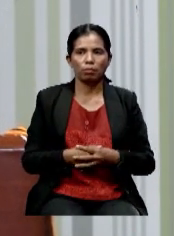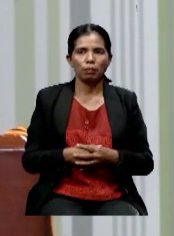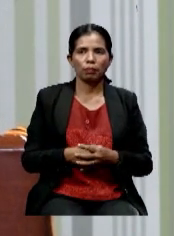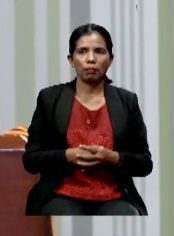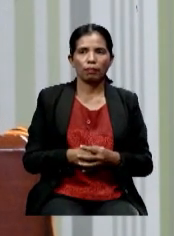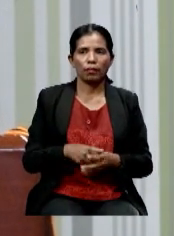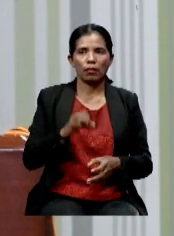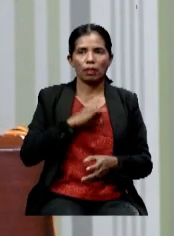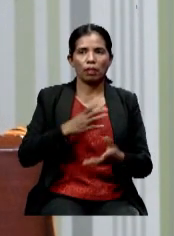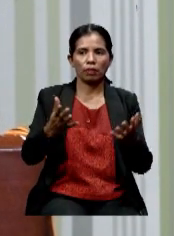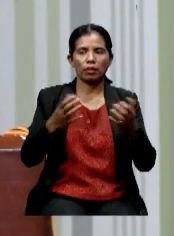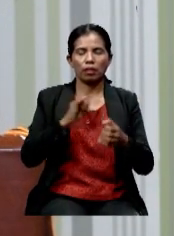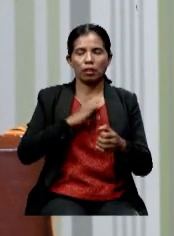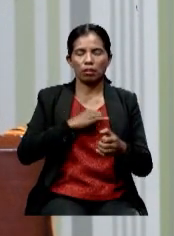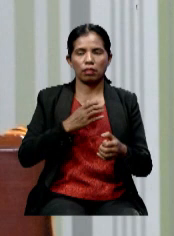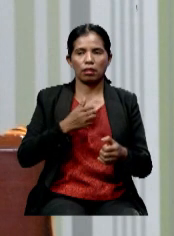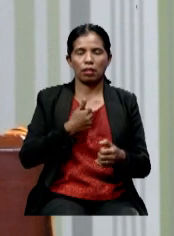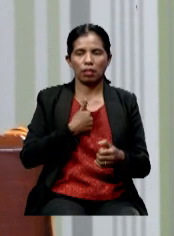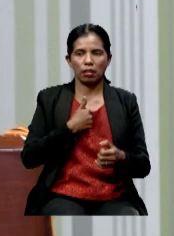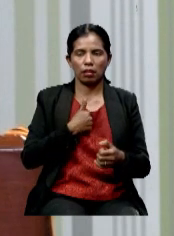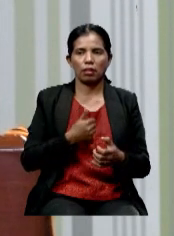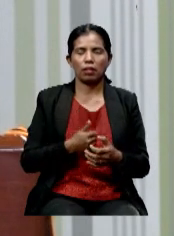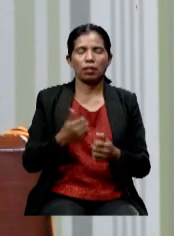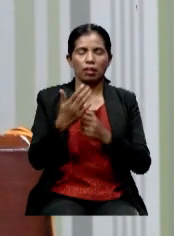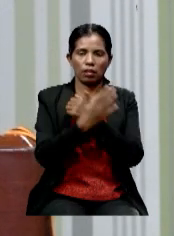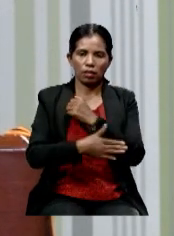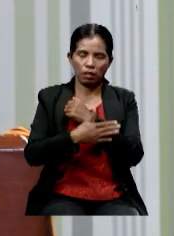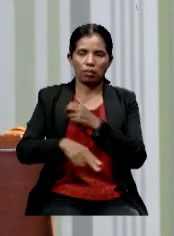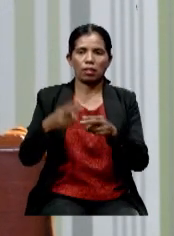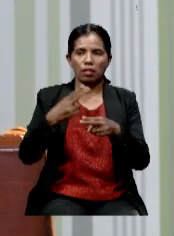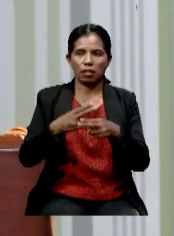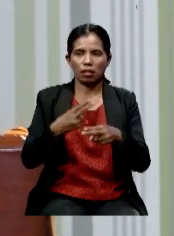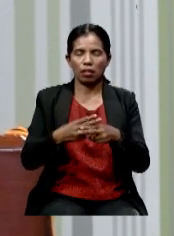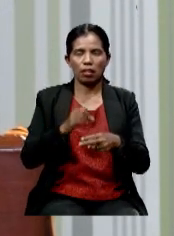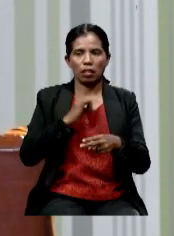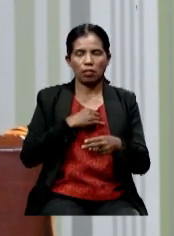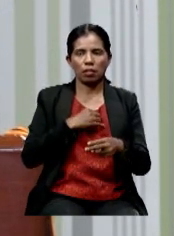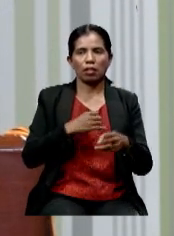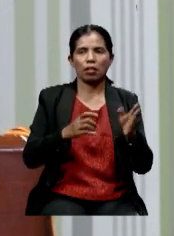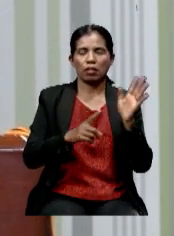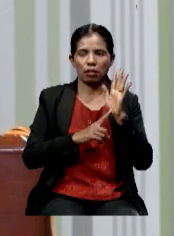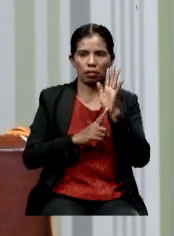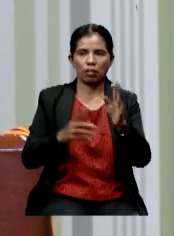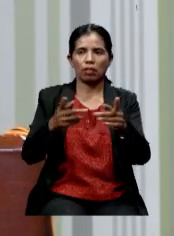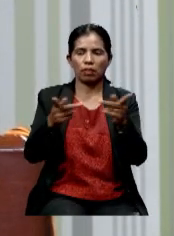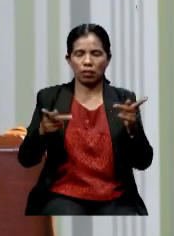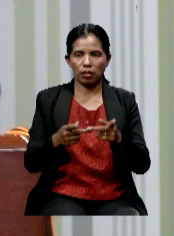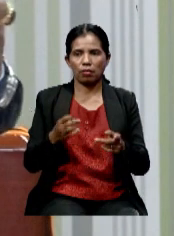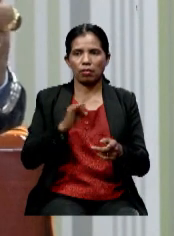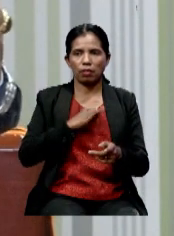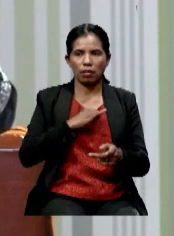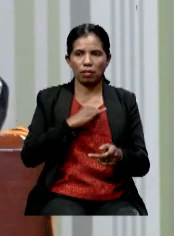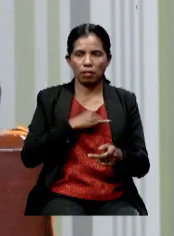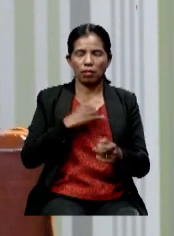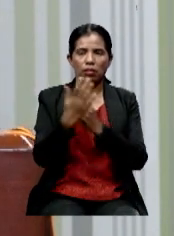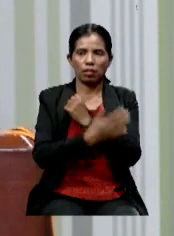cara. O cara que tem uma nação de Nara, o cara conquista a Fati, mal de An, mal de